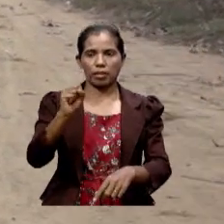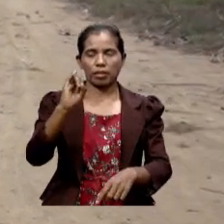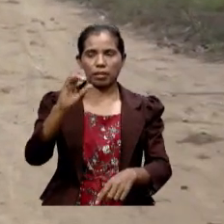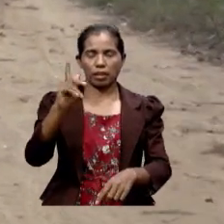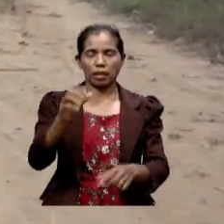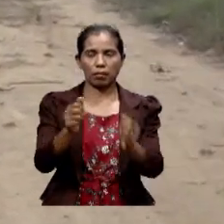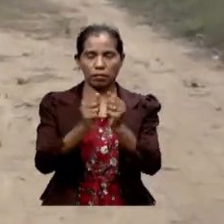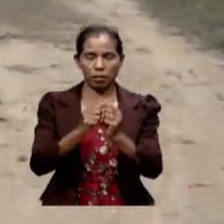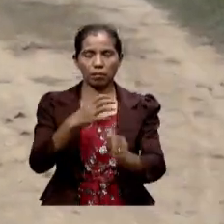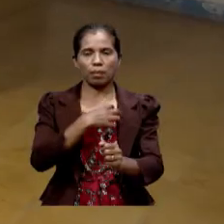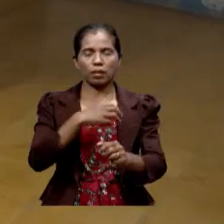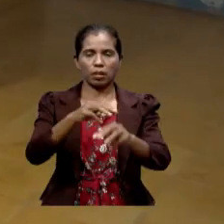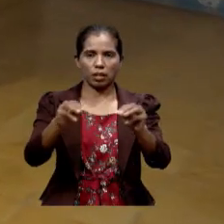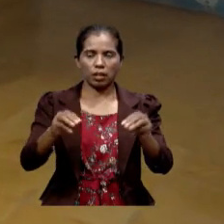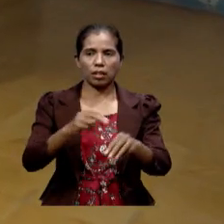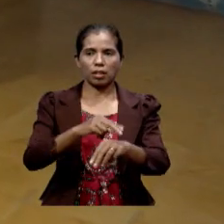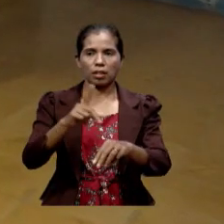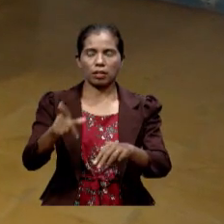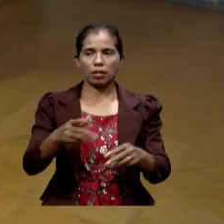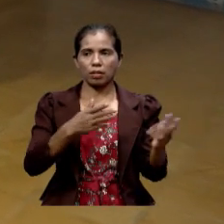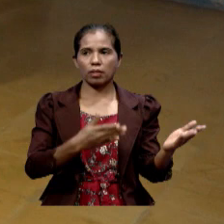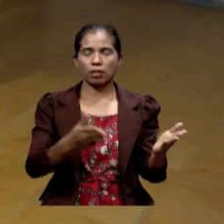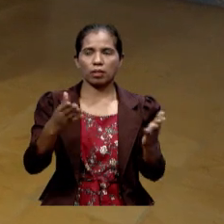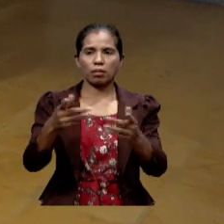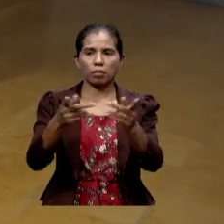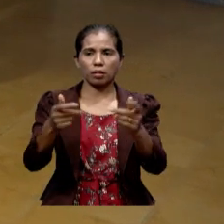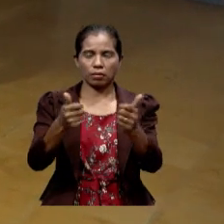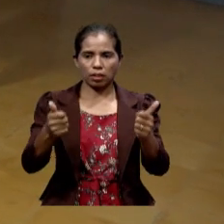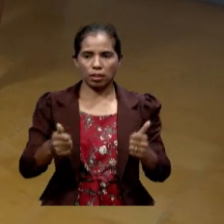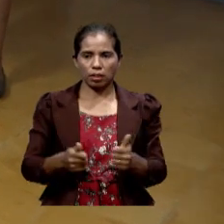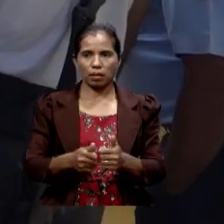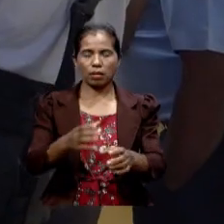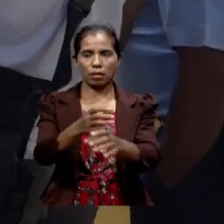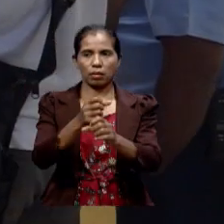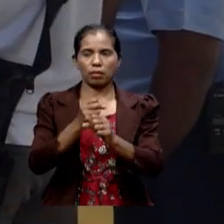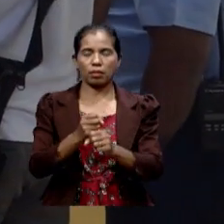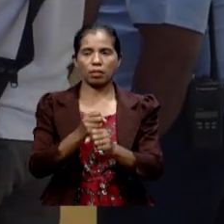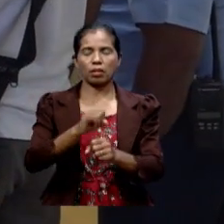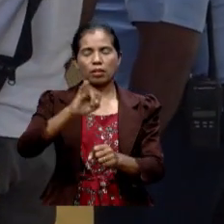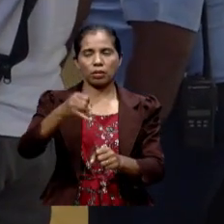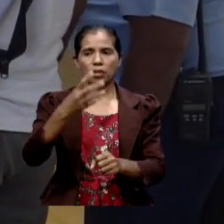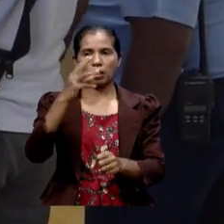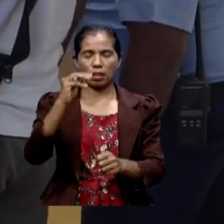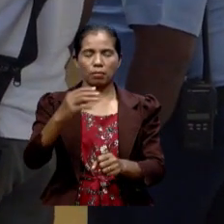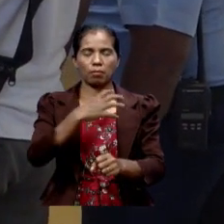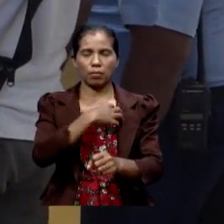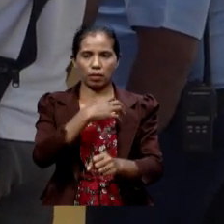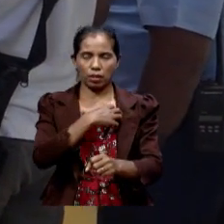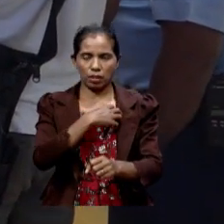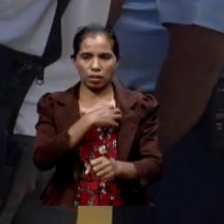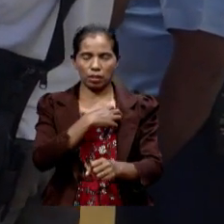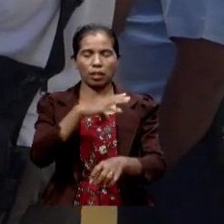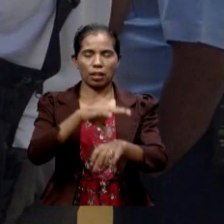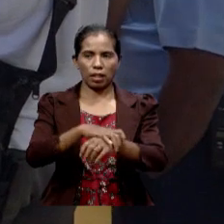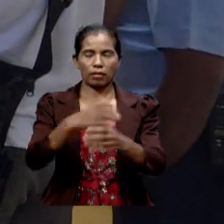Nasional Munisipi Dili kumpri ordeng ho disae ba Posto Administrativo Likidoi atu foti suspeitu JM nebe Polisi Esquadra Likidoi